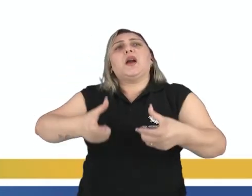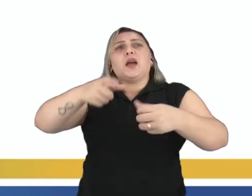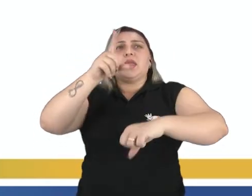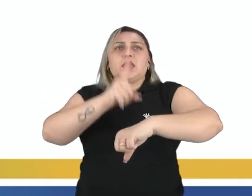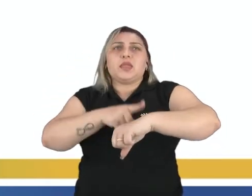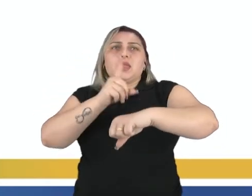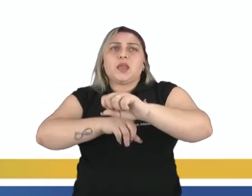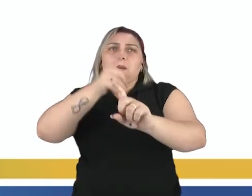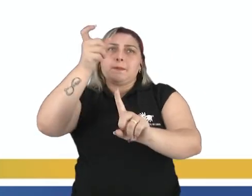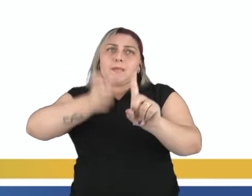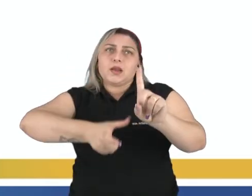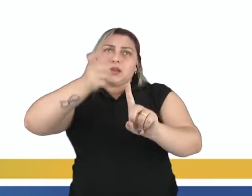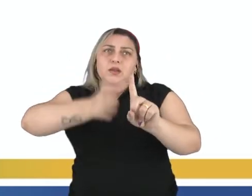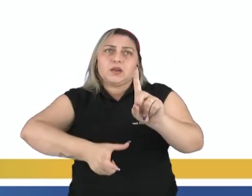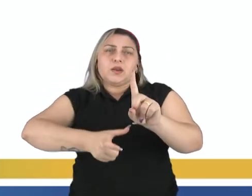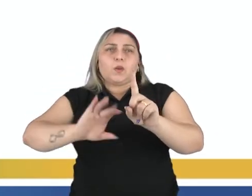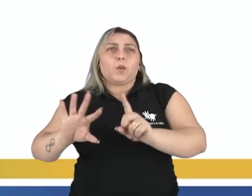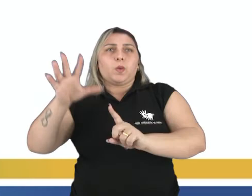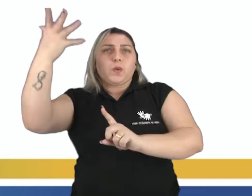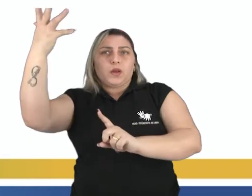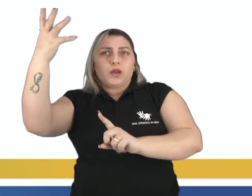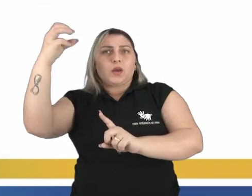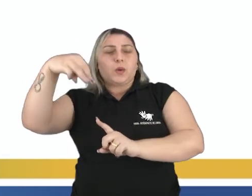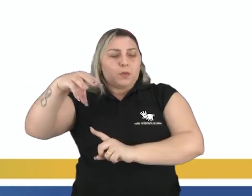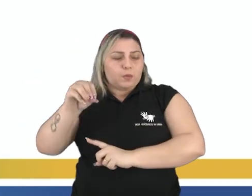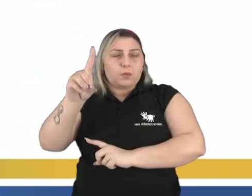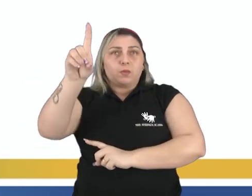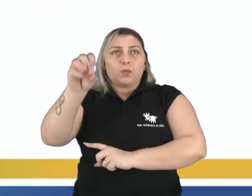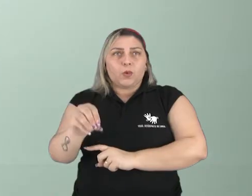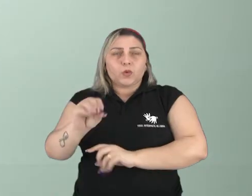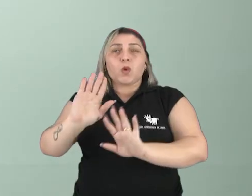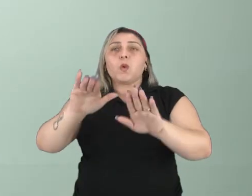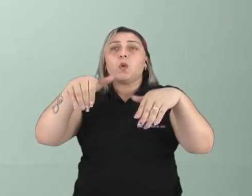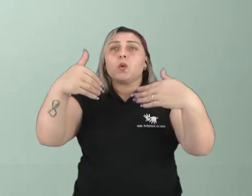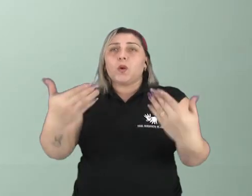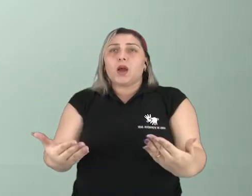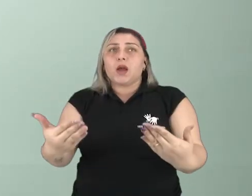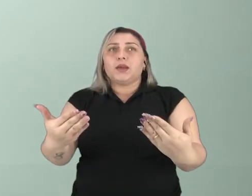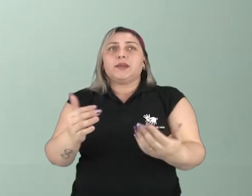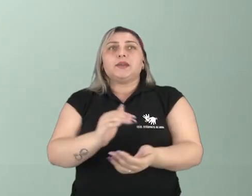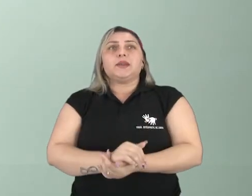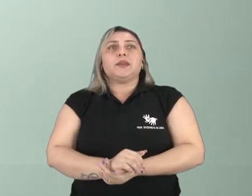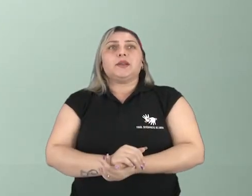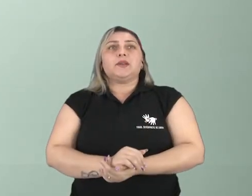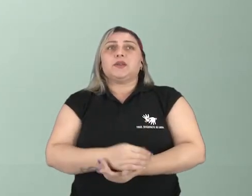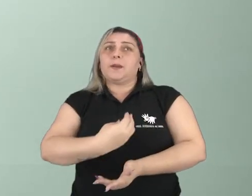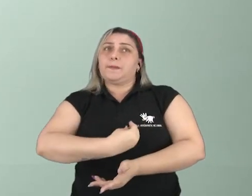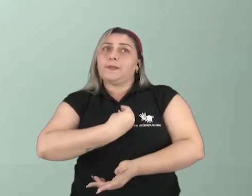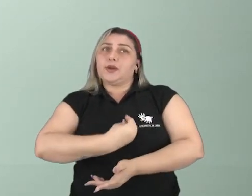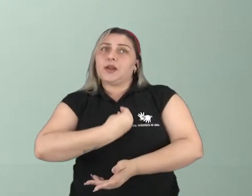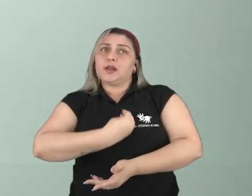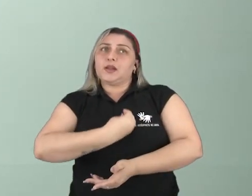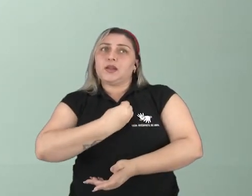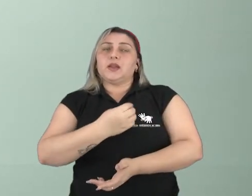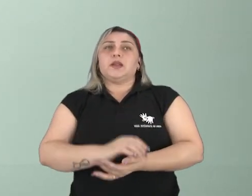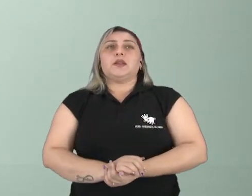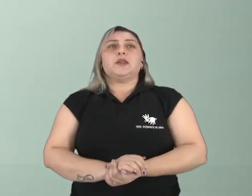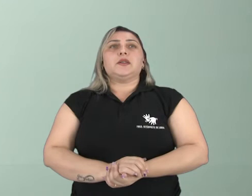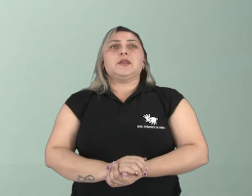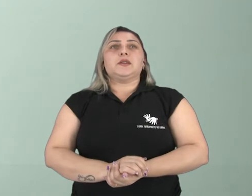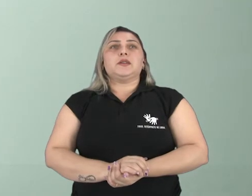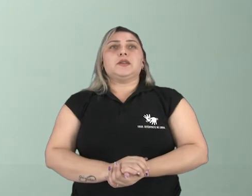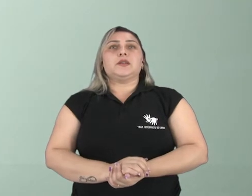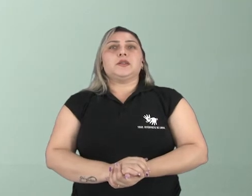tempo personagens fato e o modo quais desses aí não estão presentes dentro da história